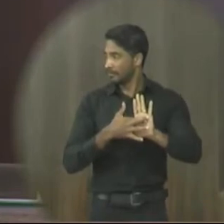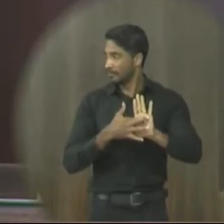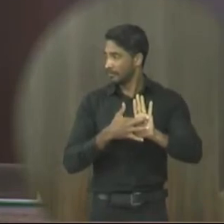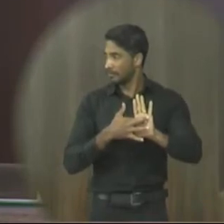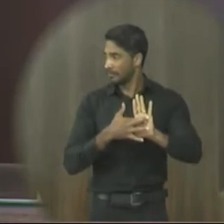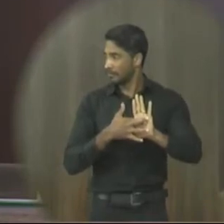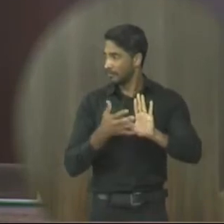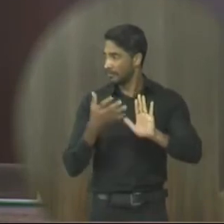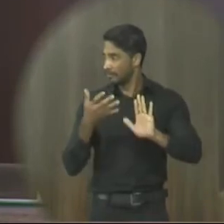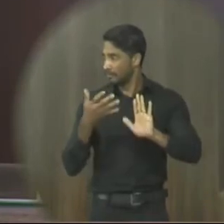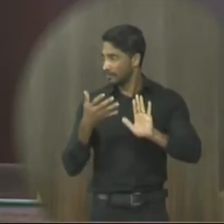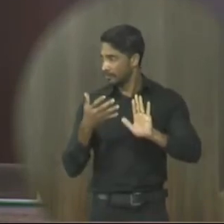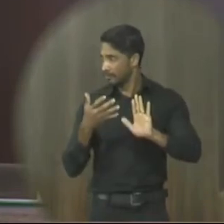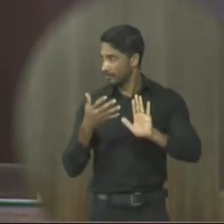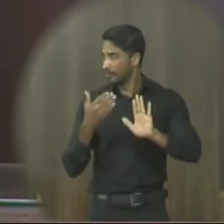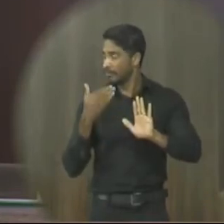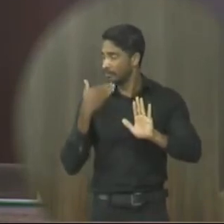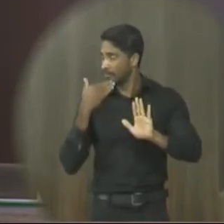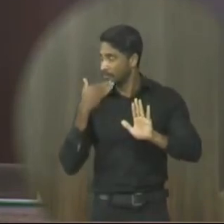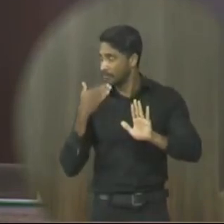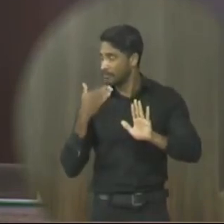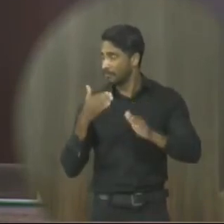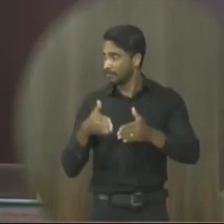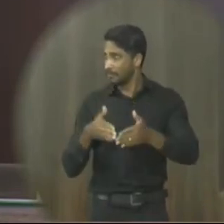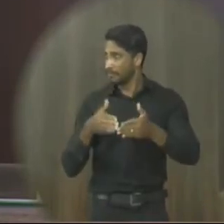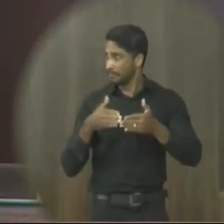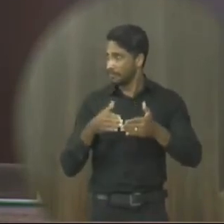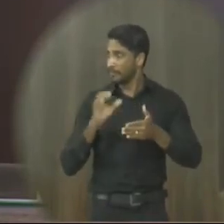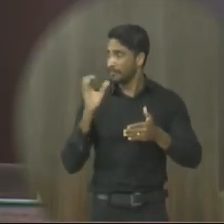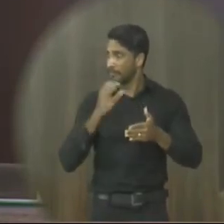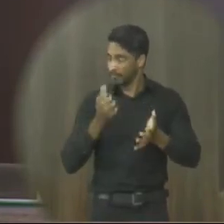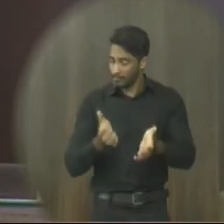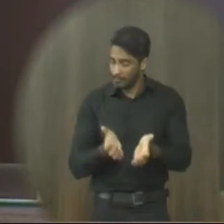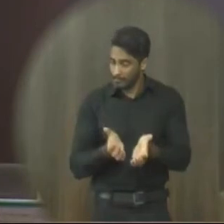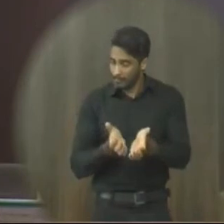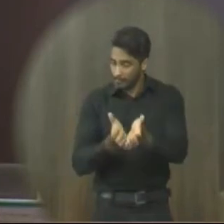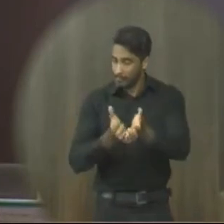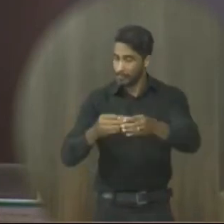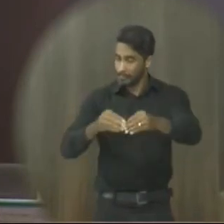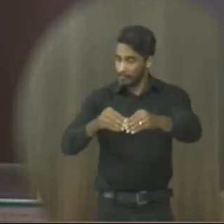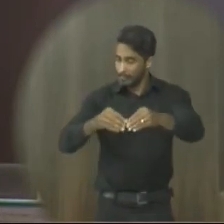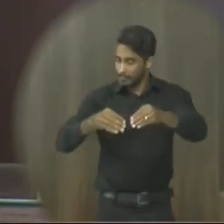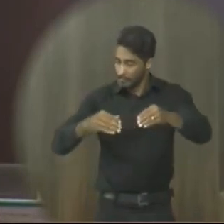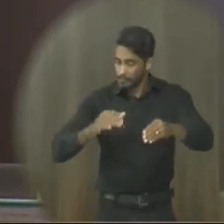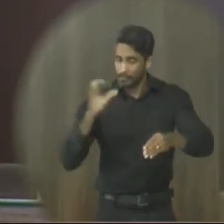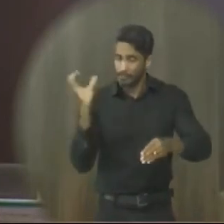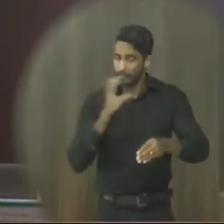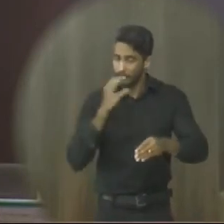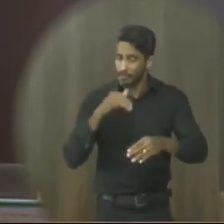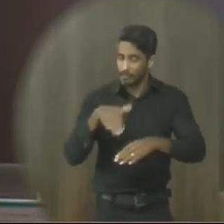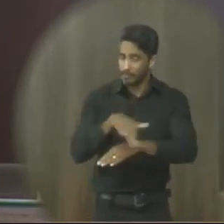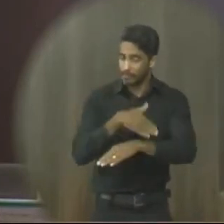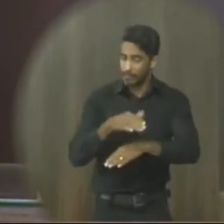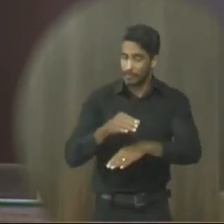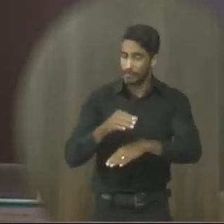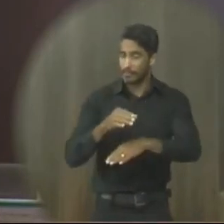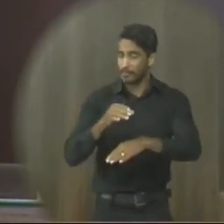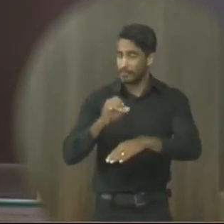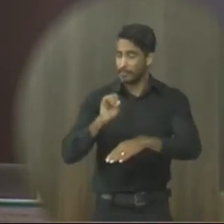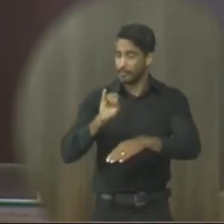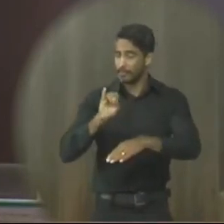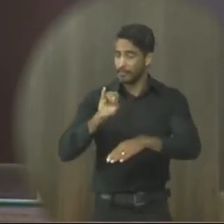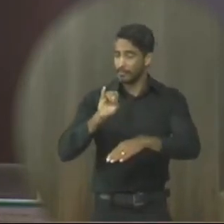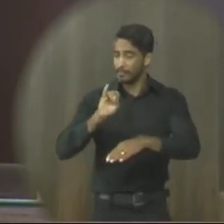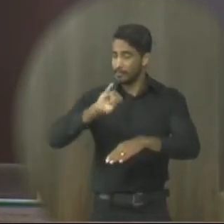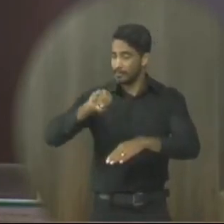encaminha esse pedido de providência, solicitando-se o protolamento e o castreamento com urgência na rua Zim Batista, esquina com a